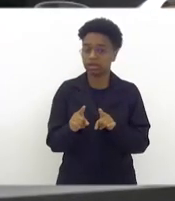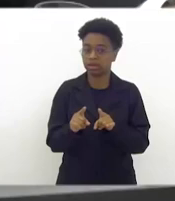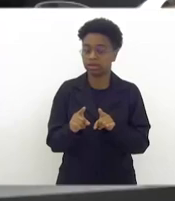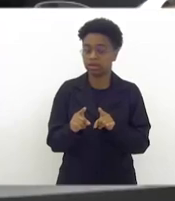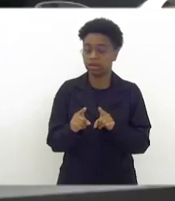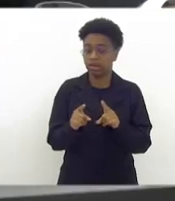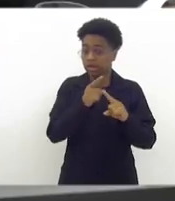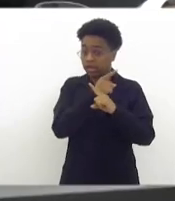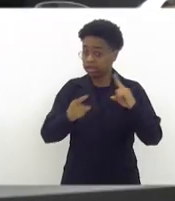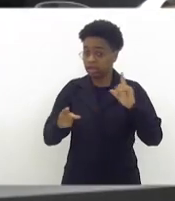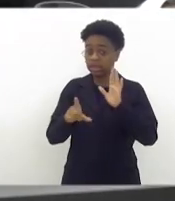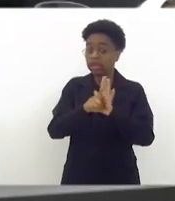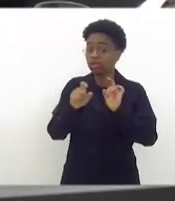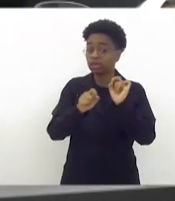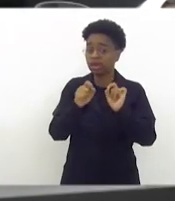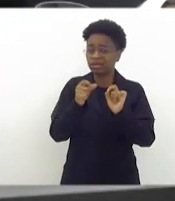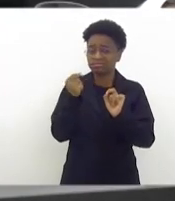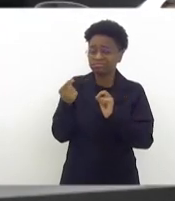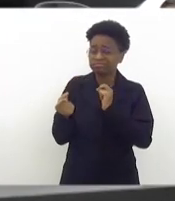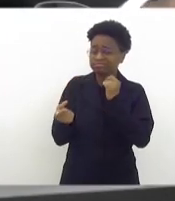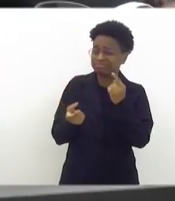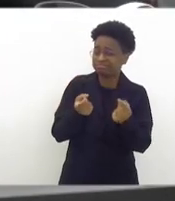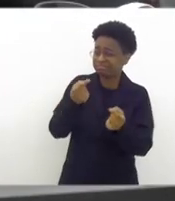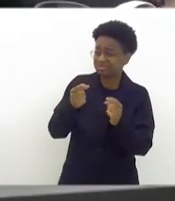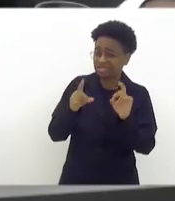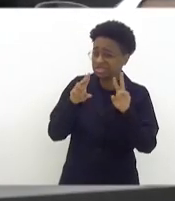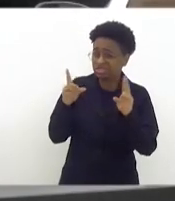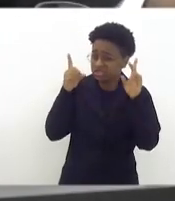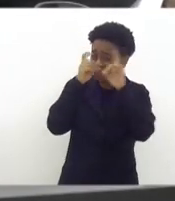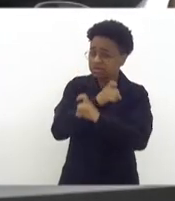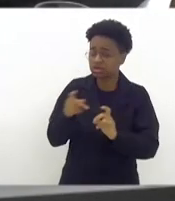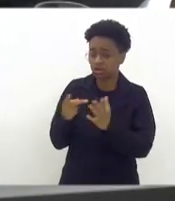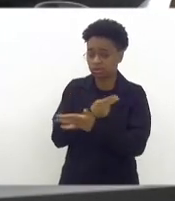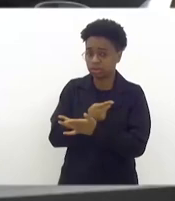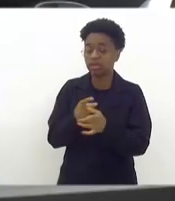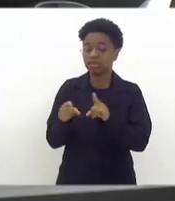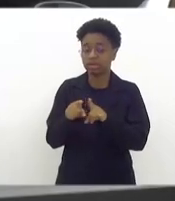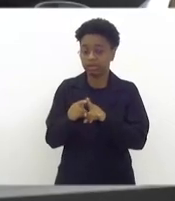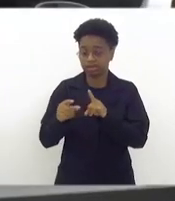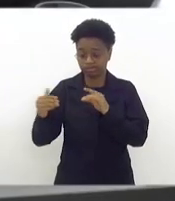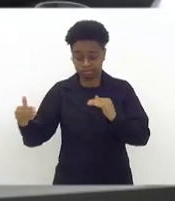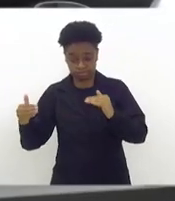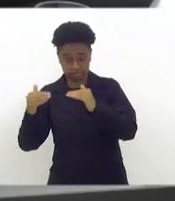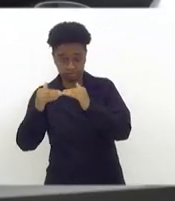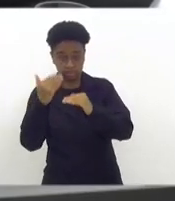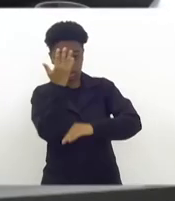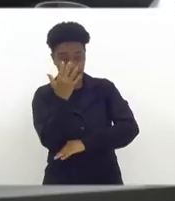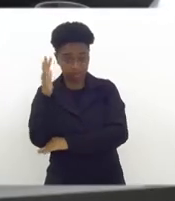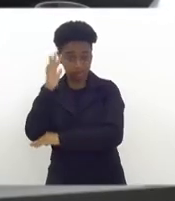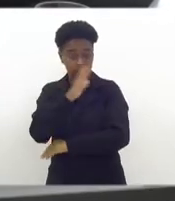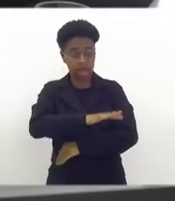anularia uma lei que é um raro sucesso e de coincidência dos ambientalistas, do setor empresarial,